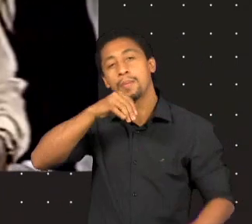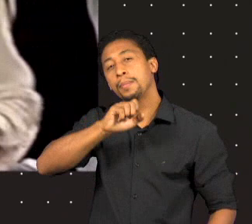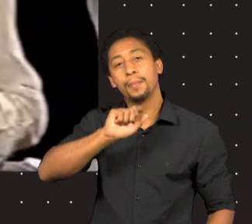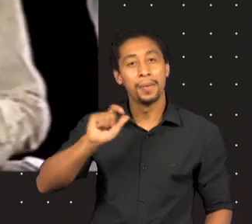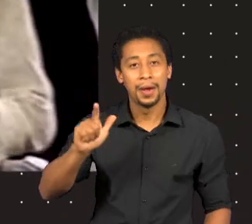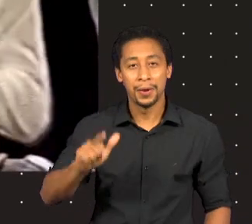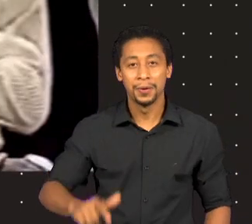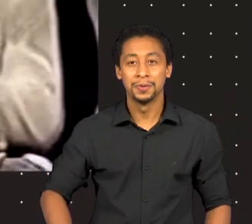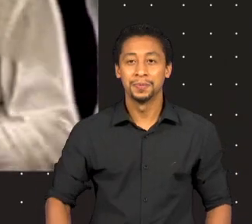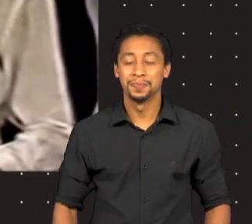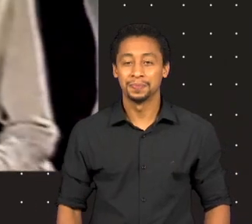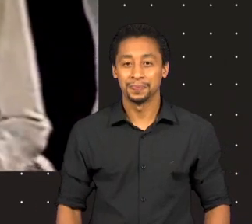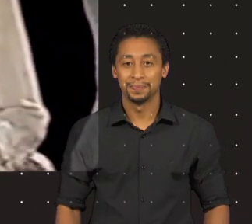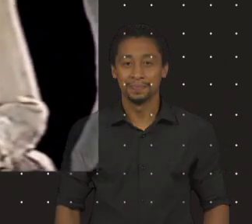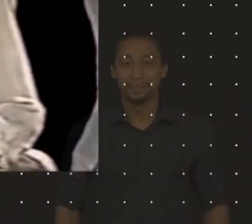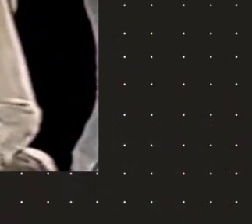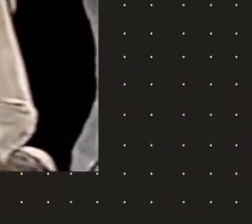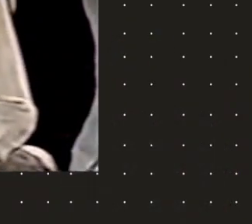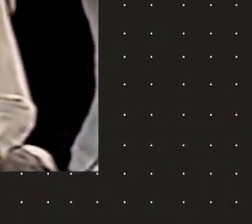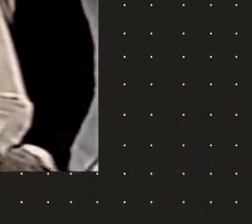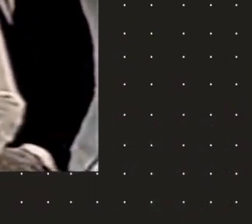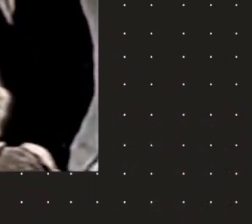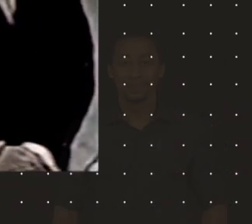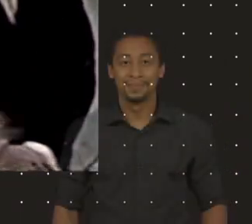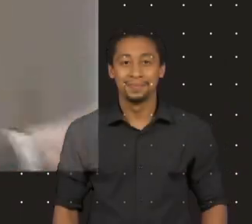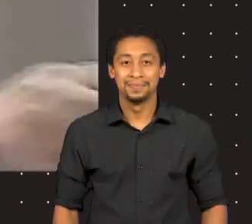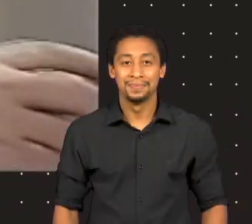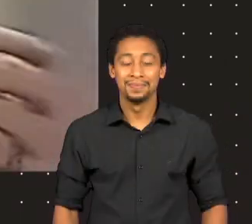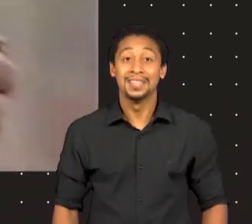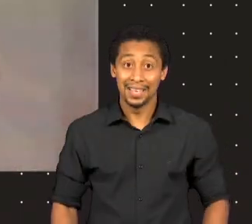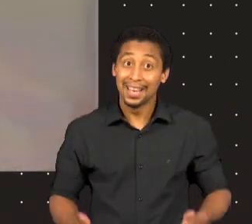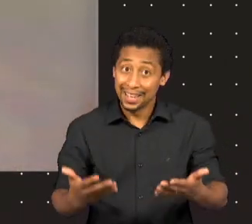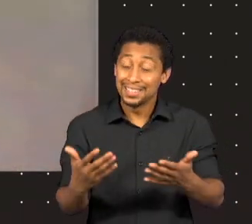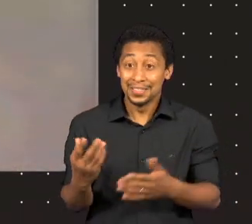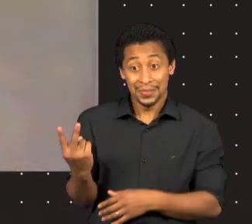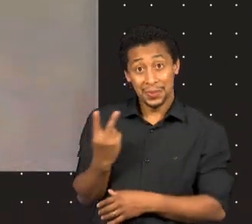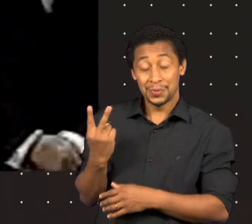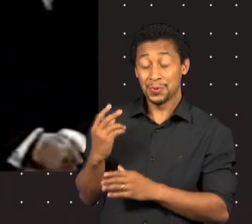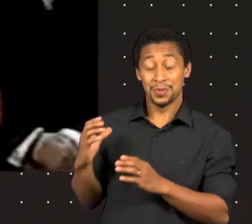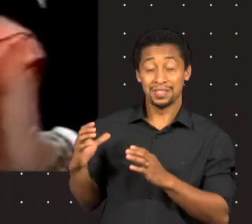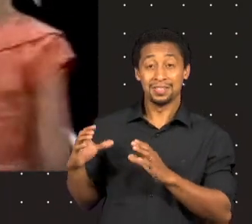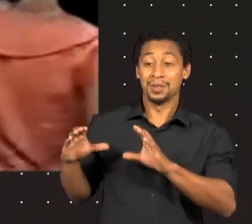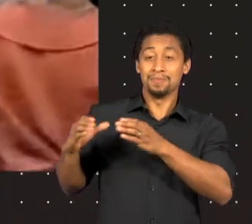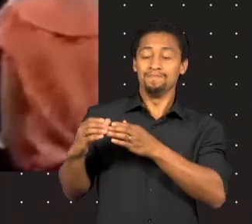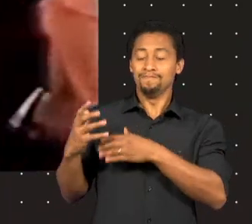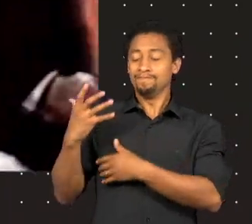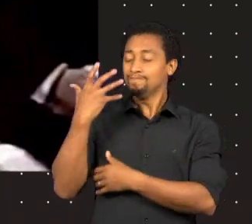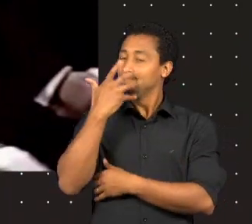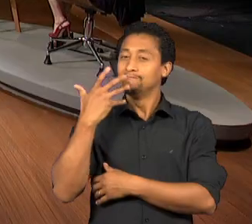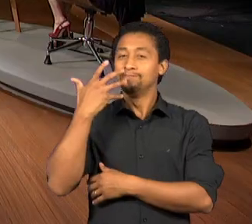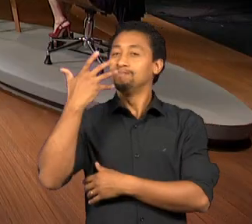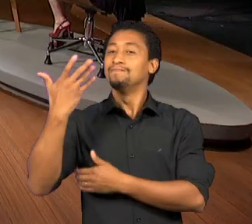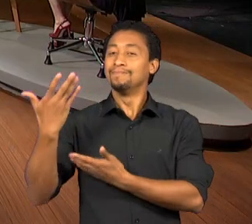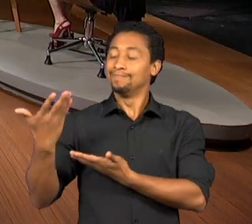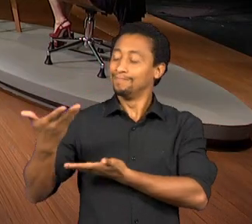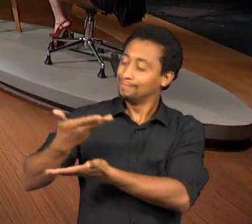Você poderia me dar um minuto da sua atenção? Fizemos um Hamlet com direção do Márcio